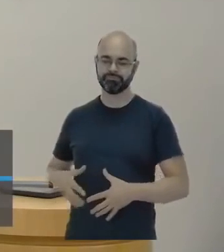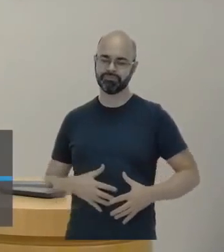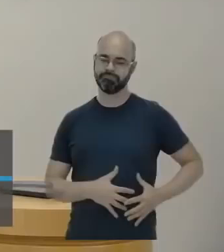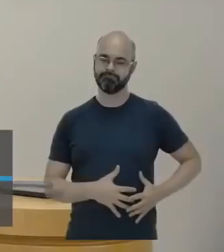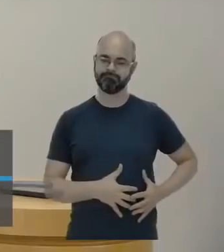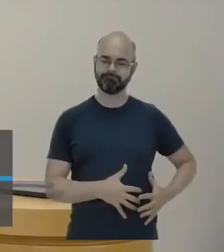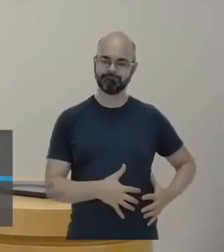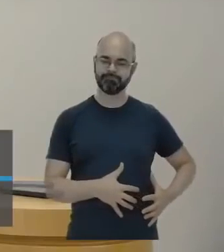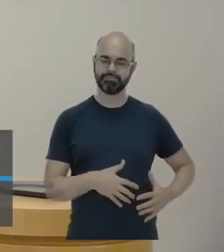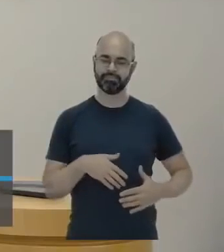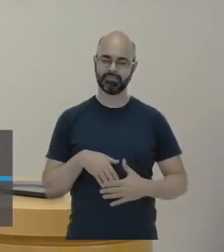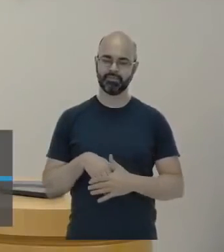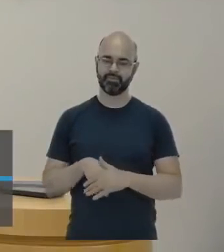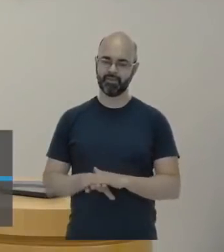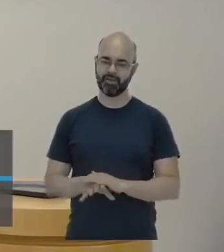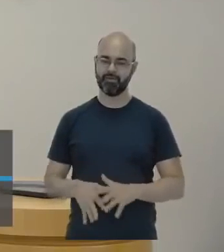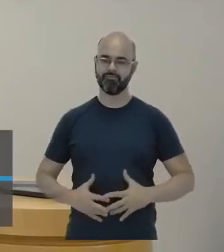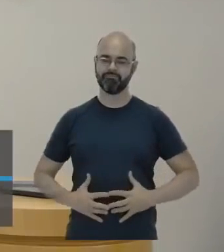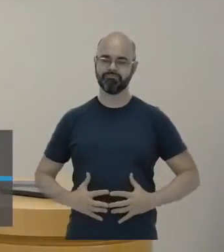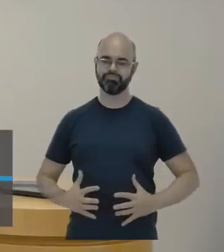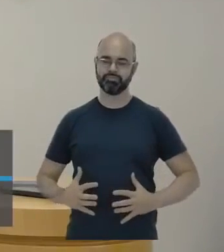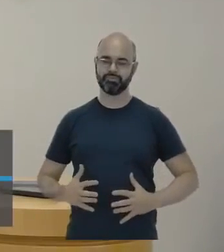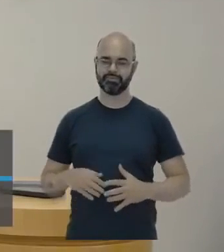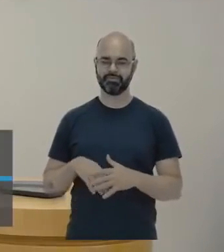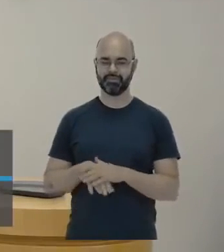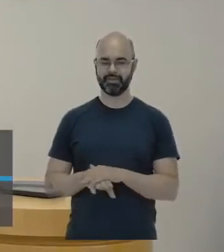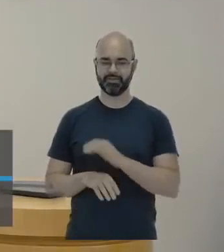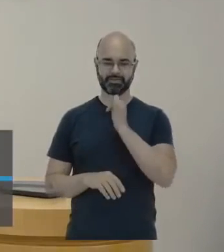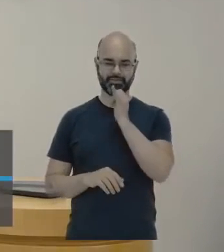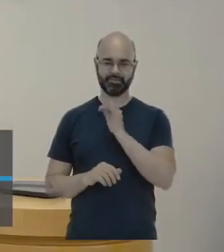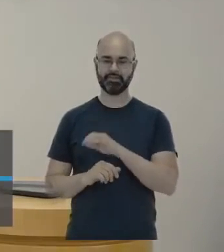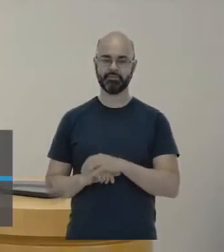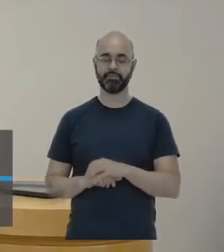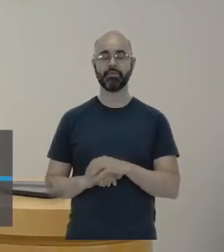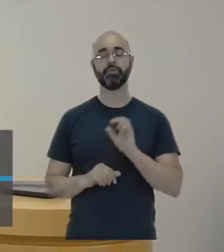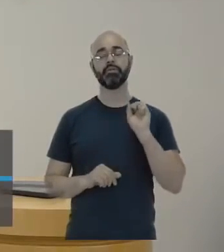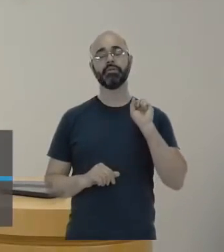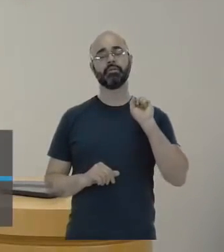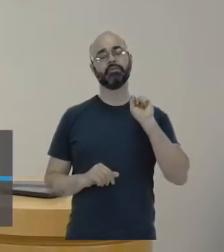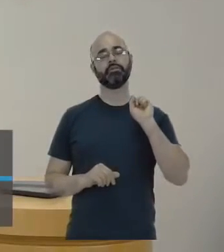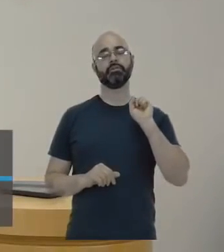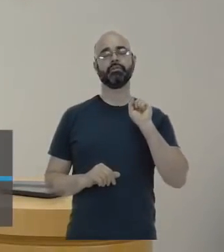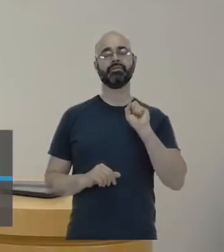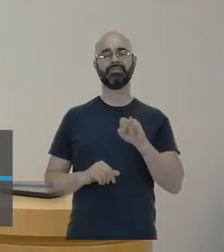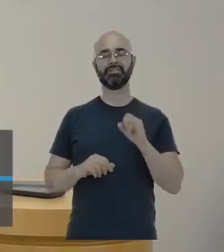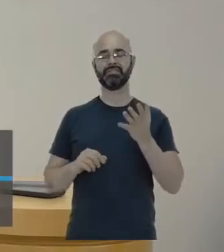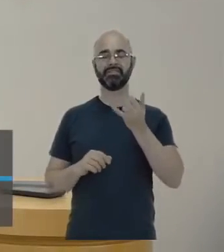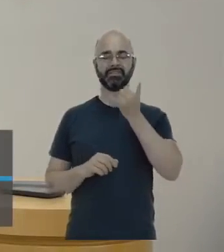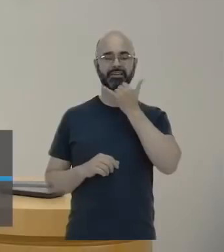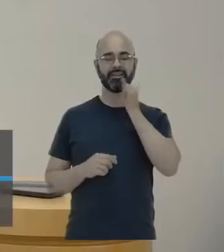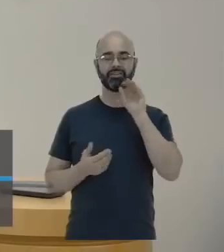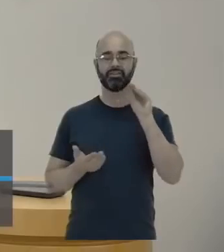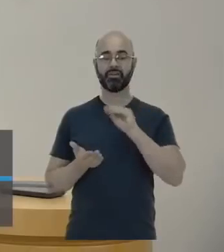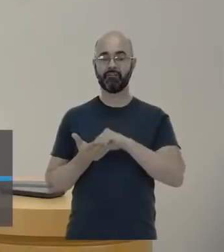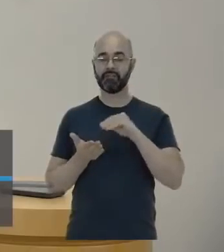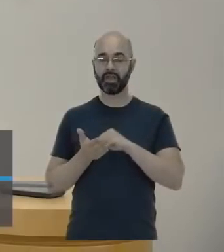Se ele tiver, se o nosso corpo tiver com carência aí de energia, né,